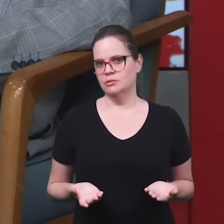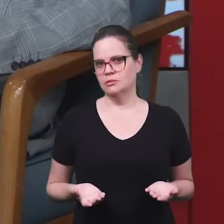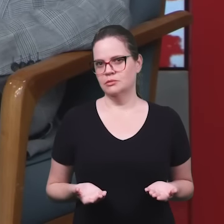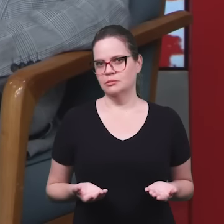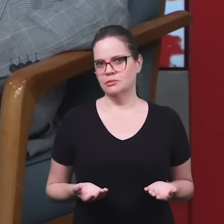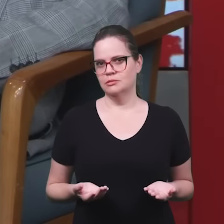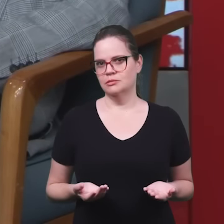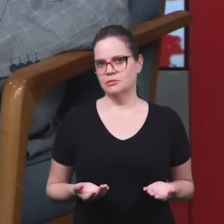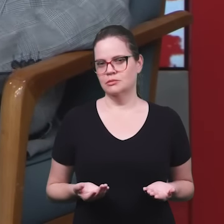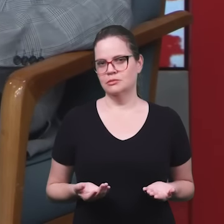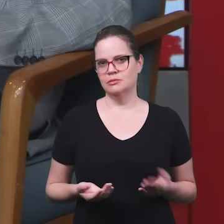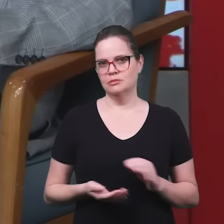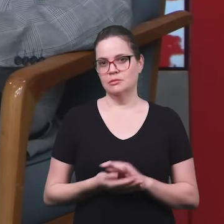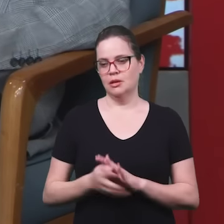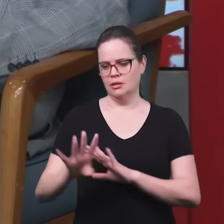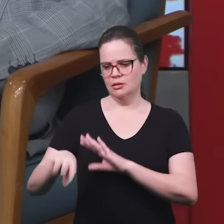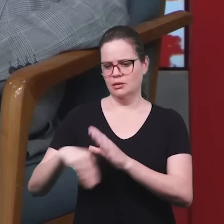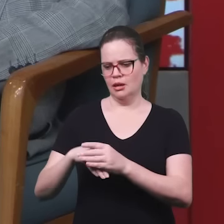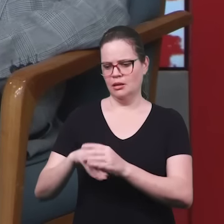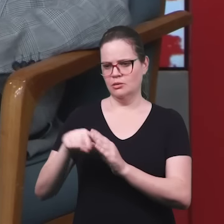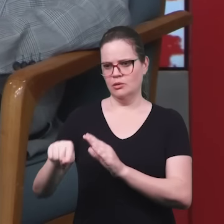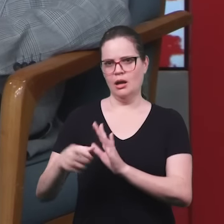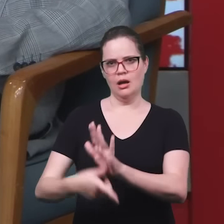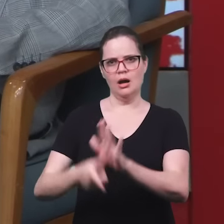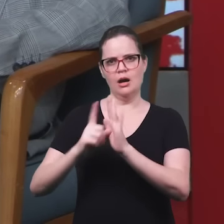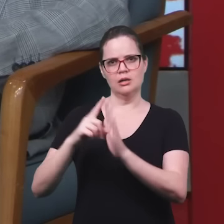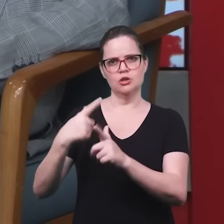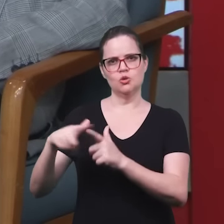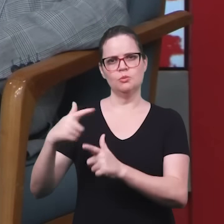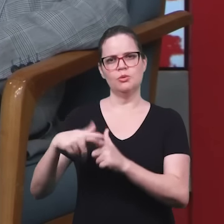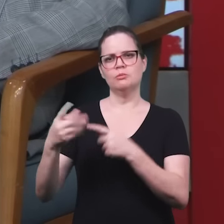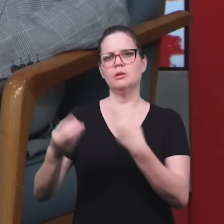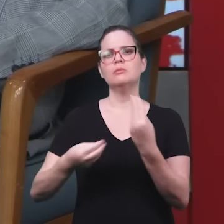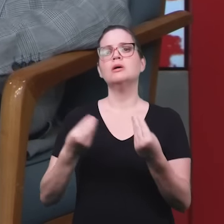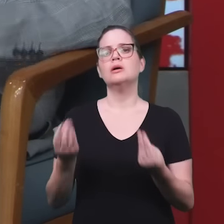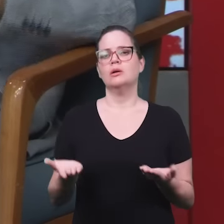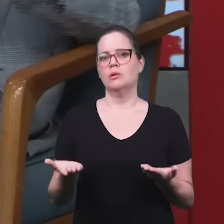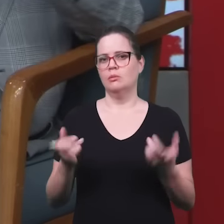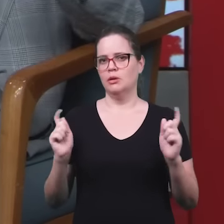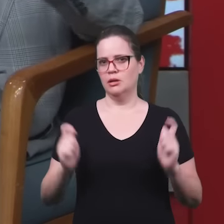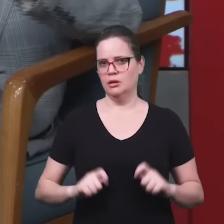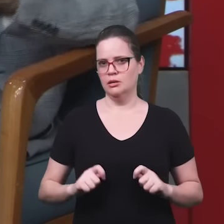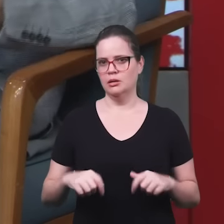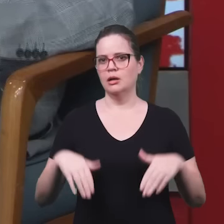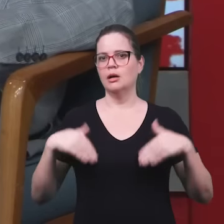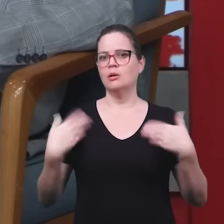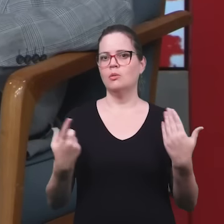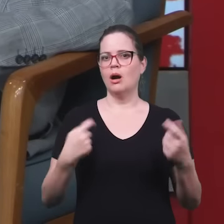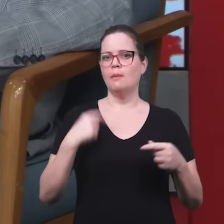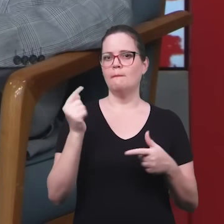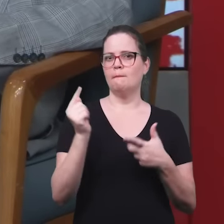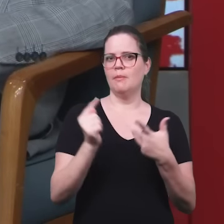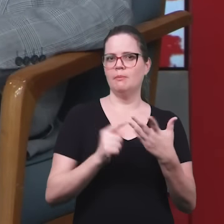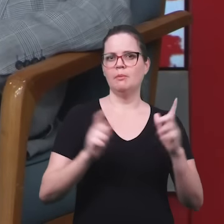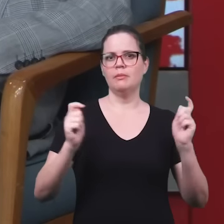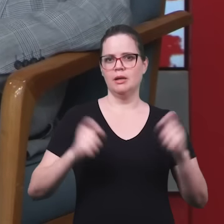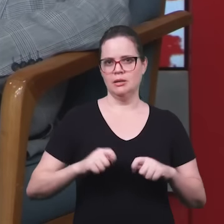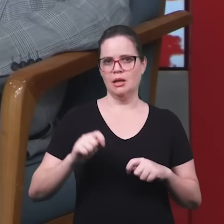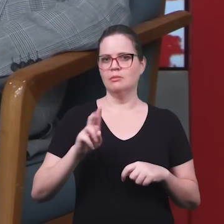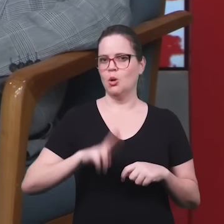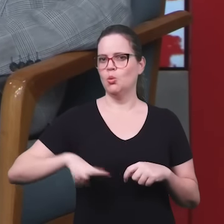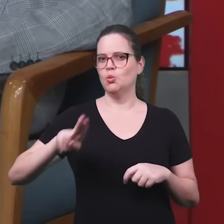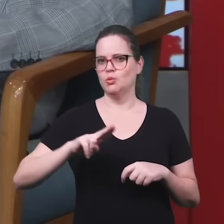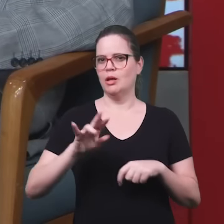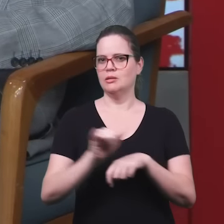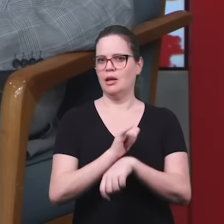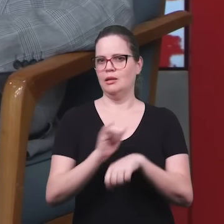igreja antes que ela adoeça? Como é que você faz isso? Quais as medidas que pode usar? Esse é um assunto que nós